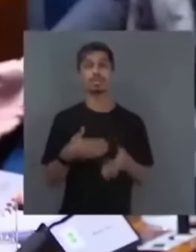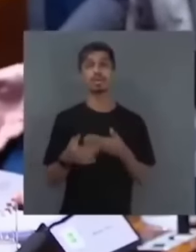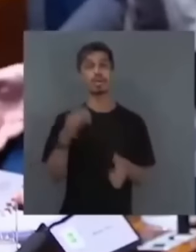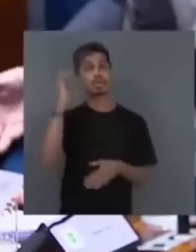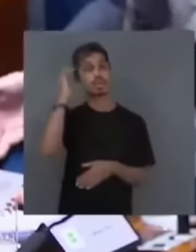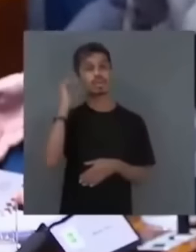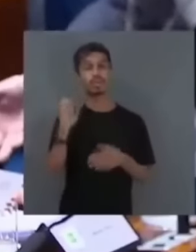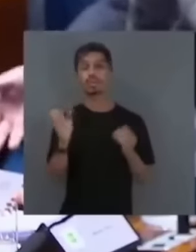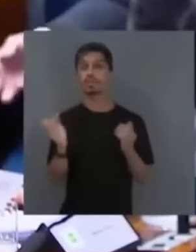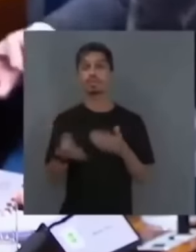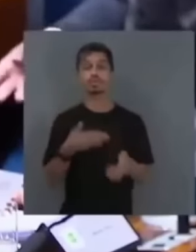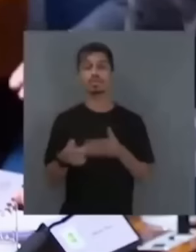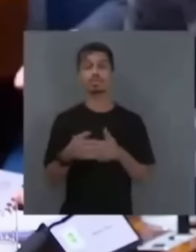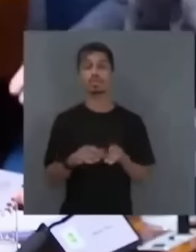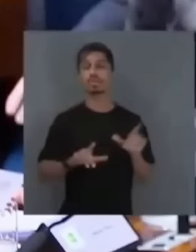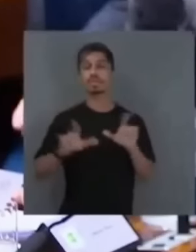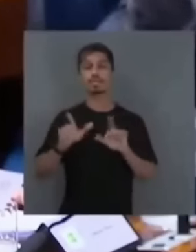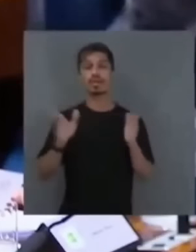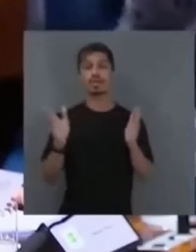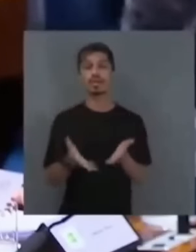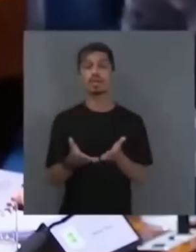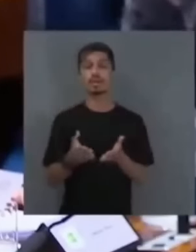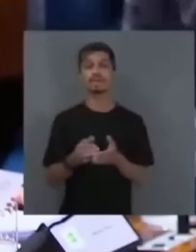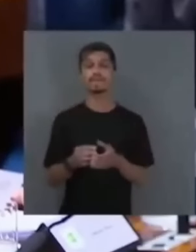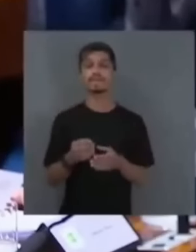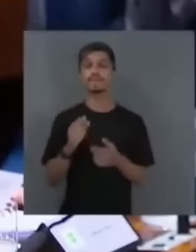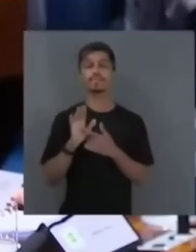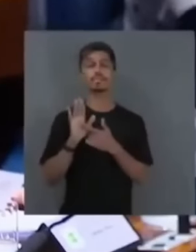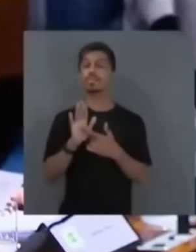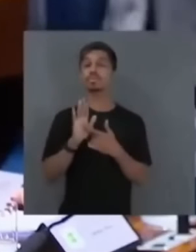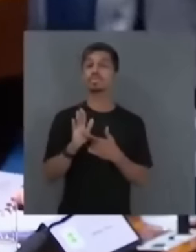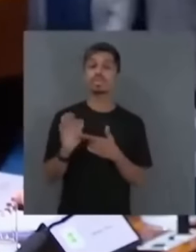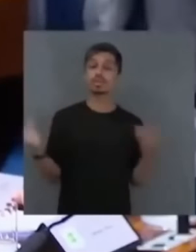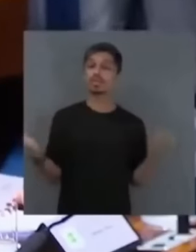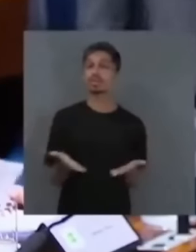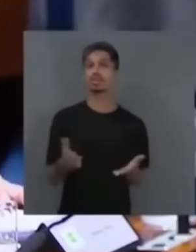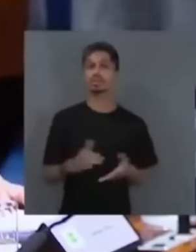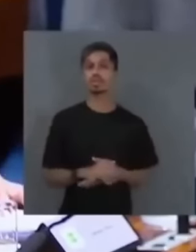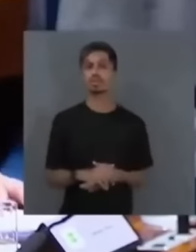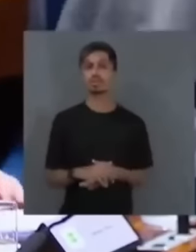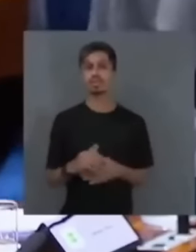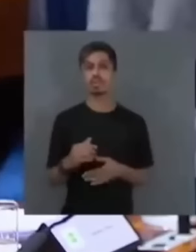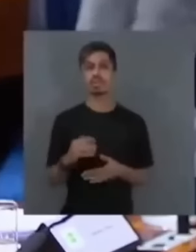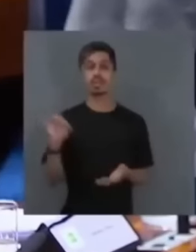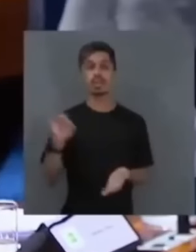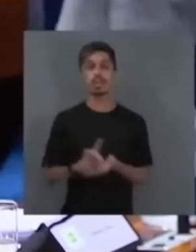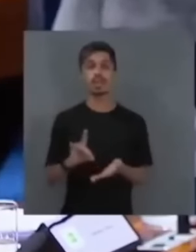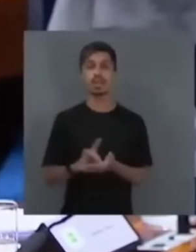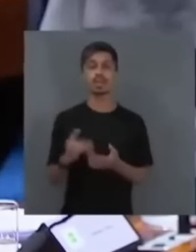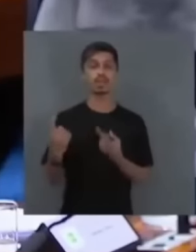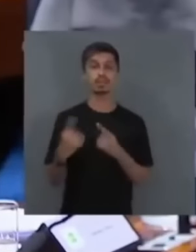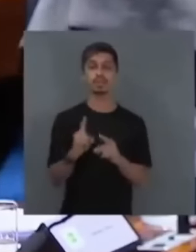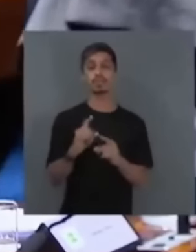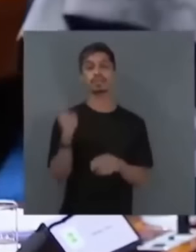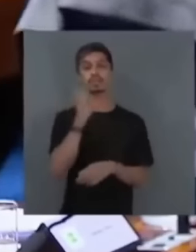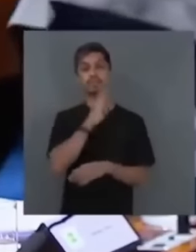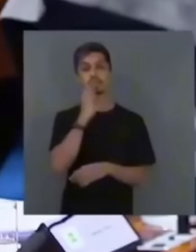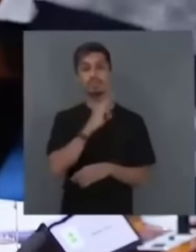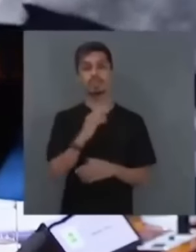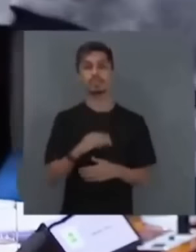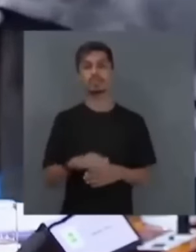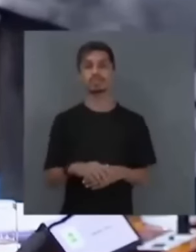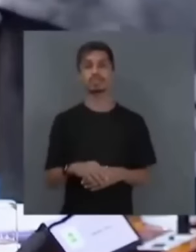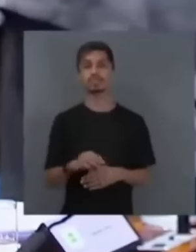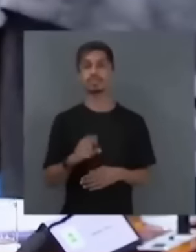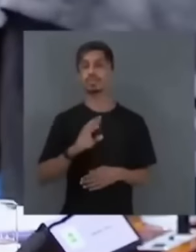agora, qualquer agência de notícia, sobre o que está sendo noticiado. É a realidade que impõe a urgência, senhor presidente. Não é nem